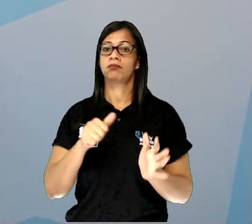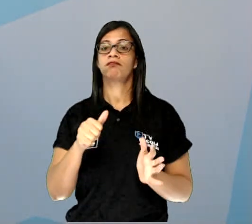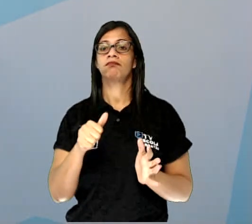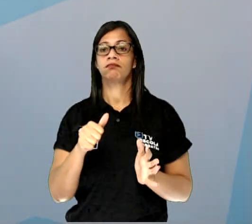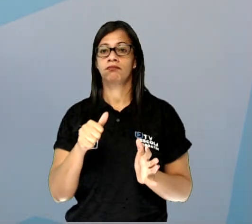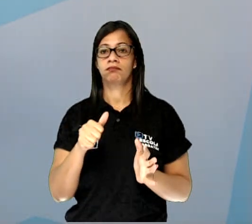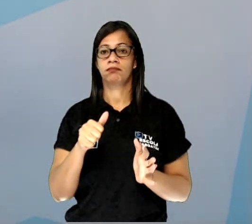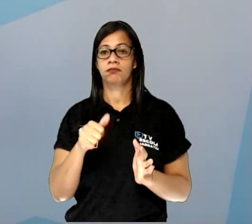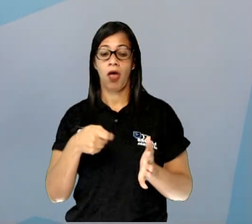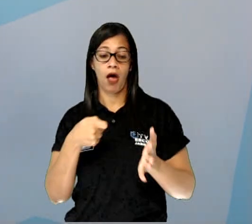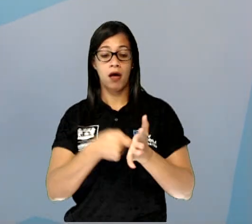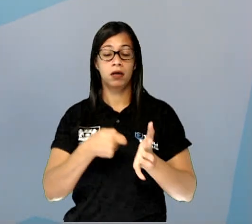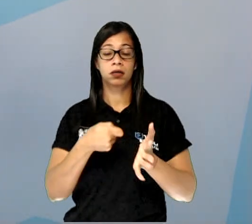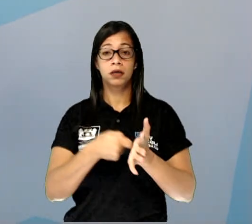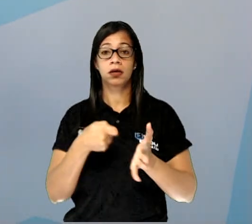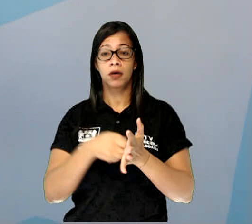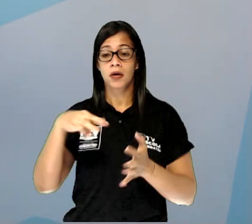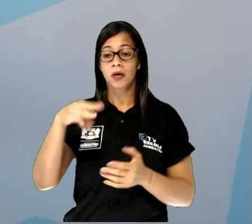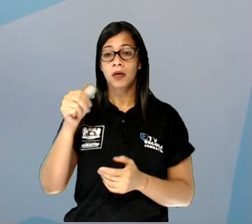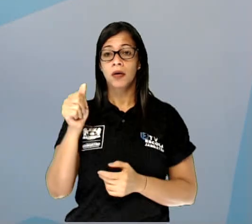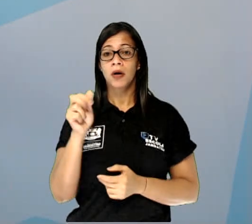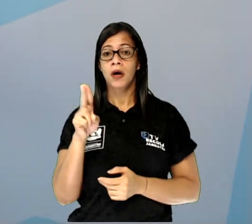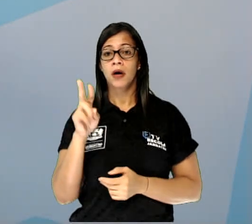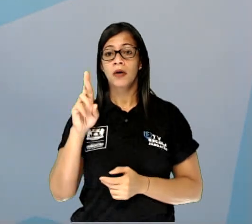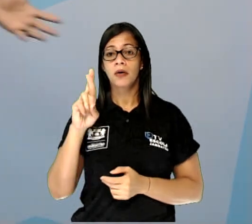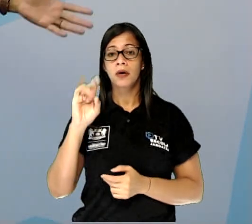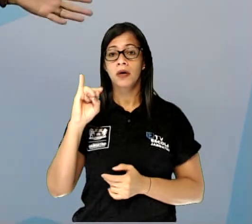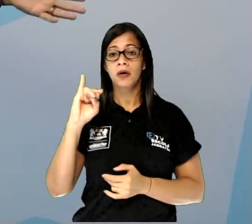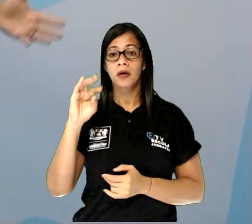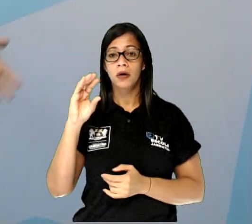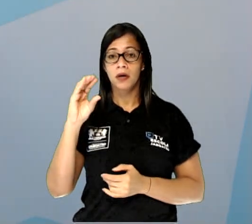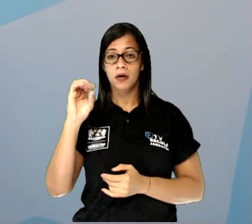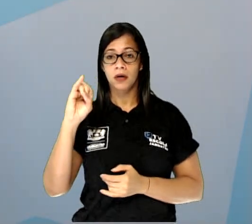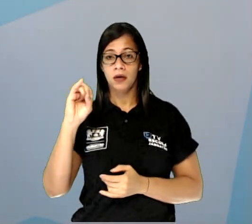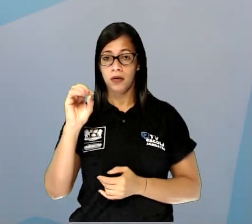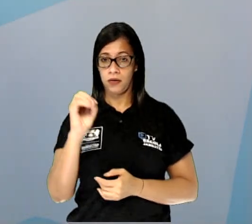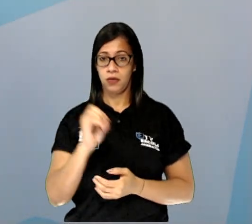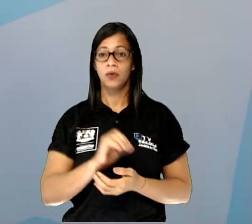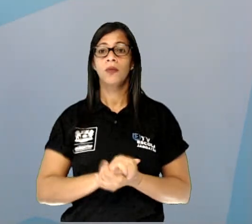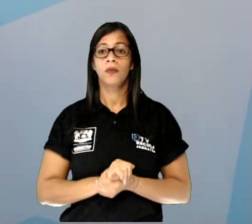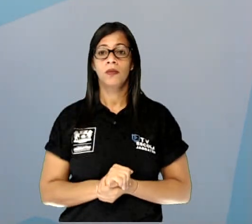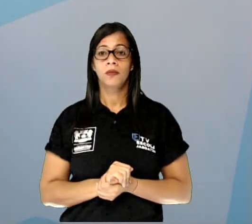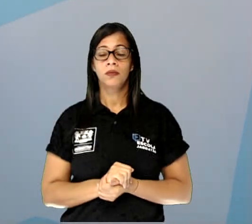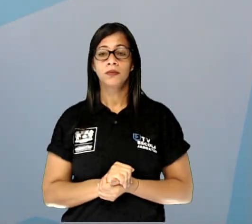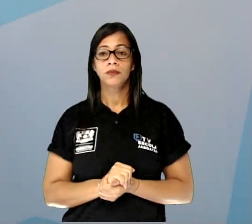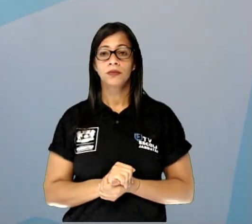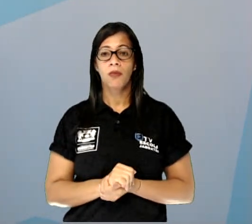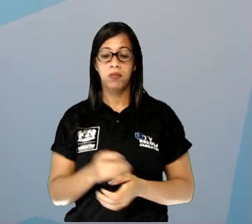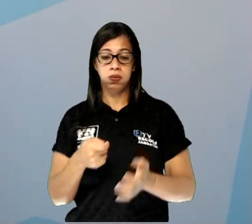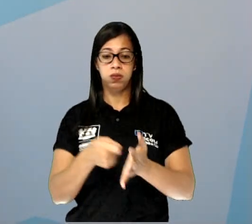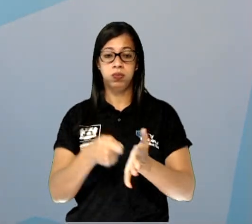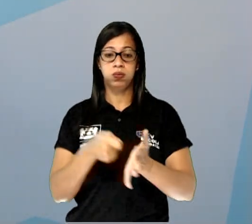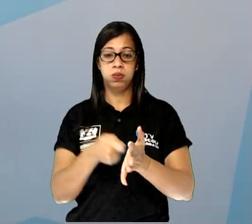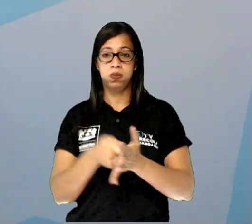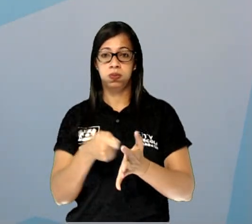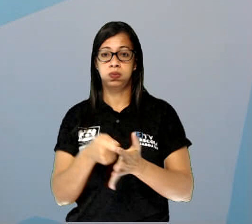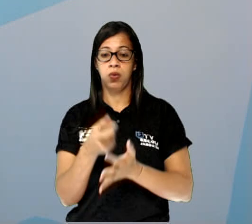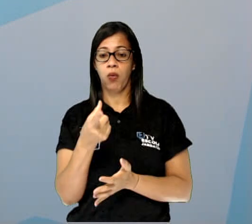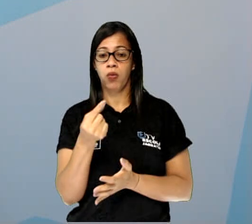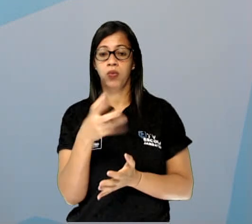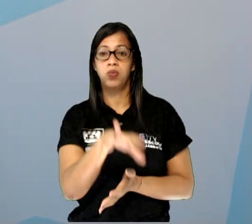e cobrar as dívidas atrasadas dos senhores. Como não concordava com isso, Maurício Nassau entregou o